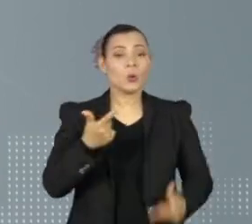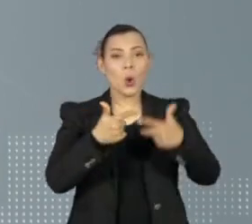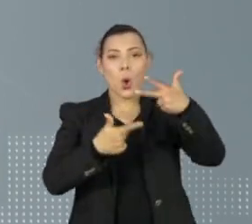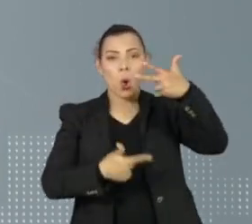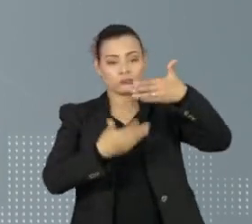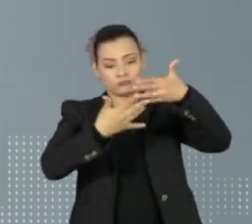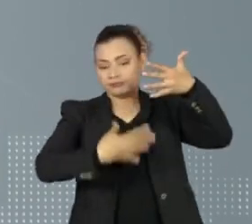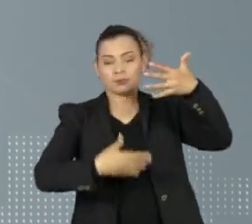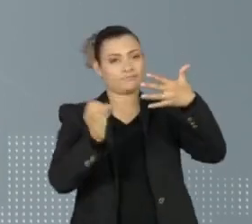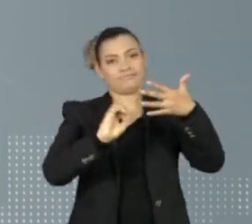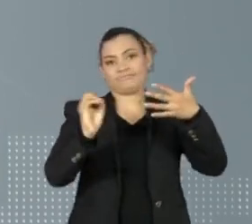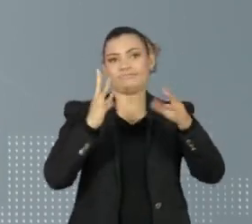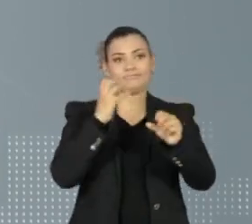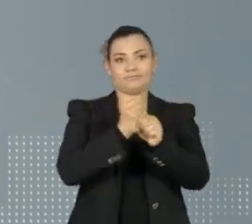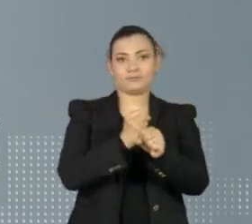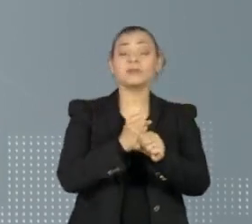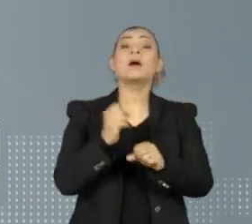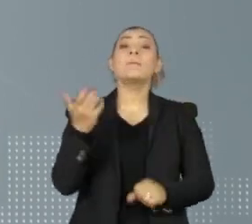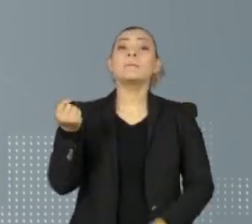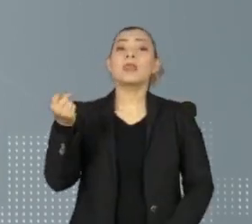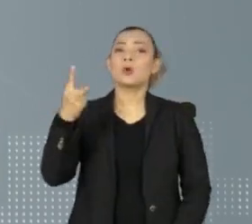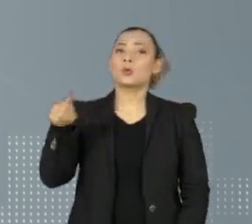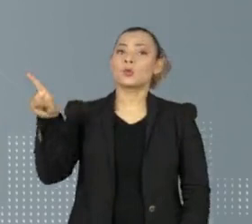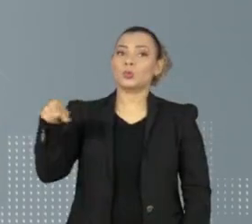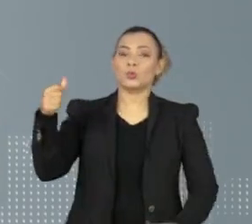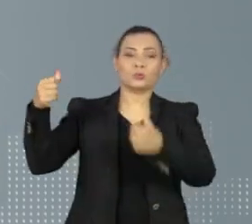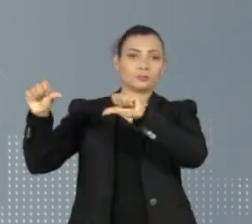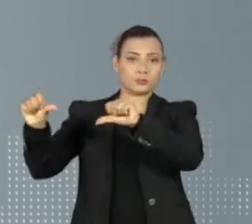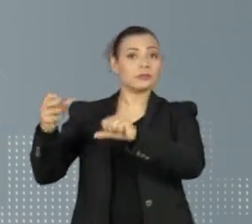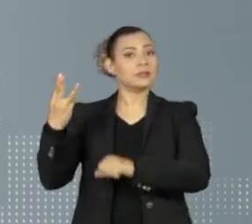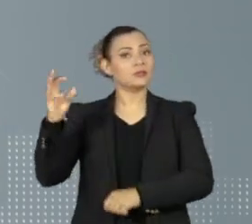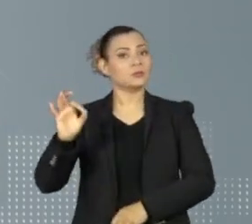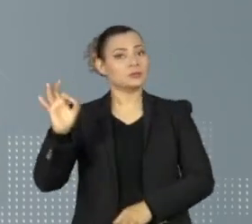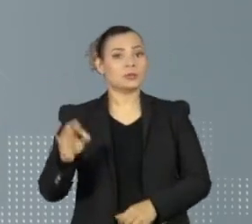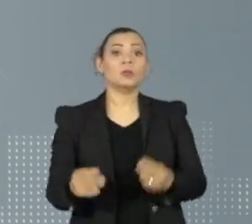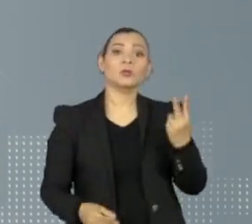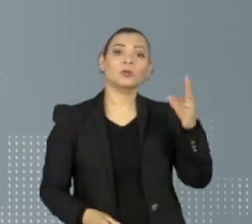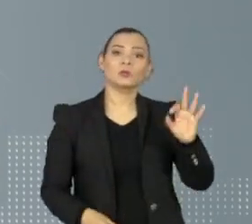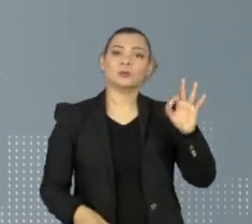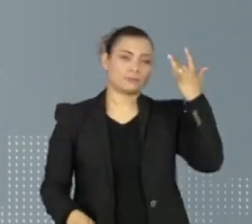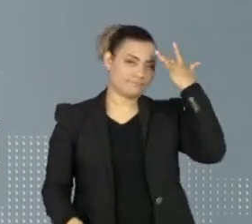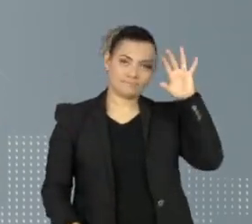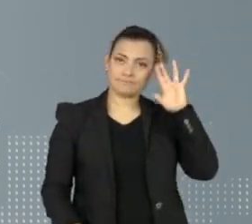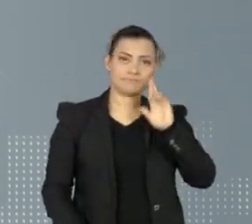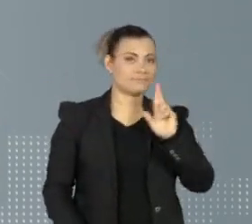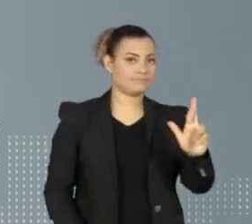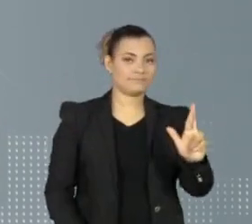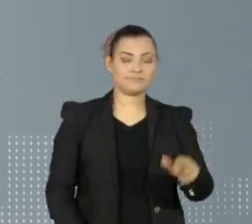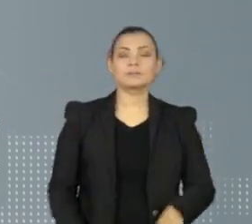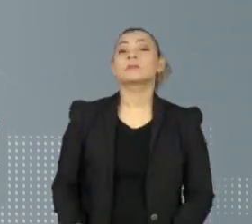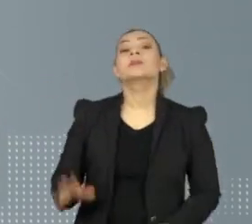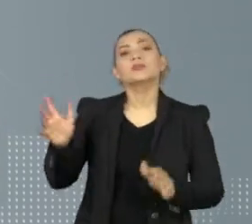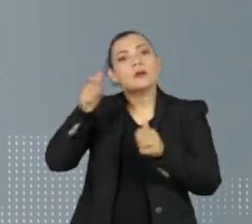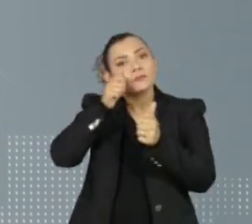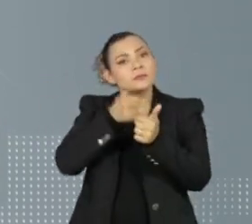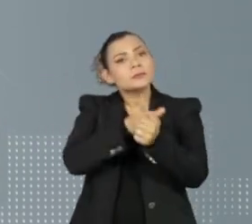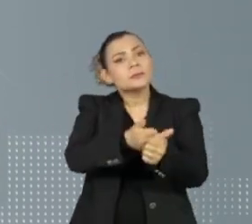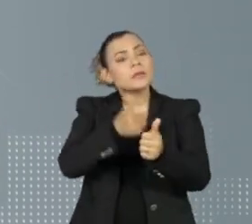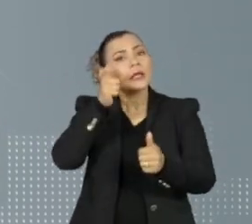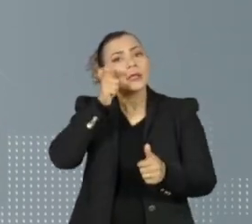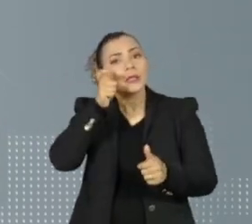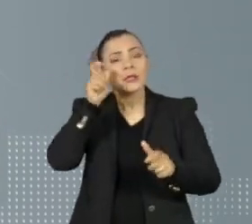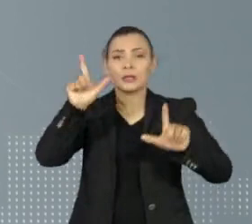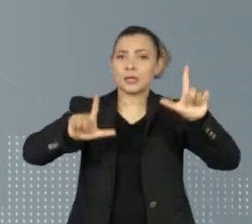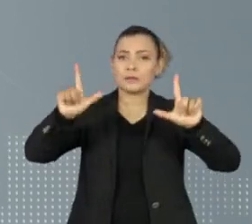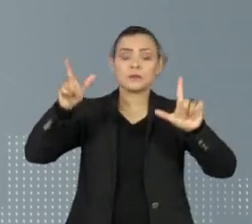brancos e nulos somam três por cento e dois por cento não sabem entre os eleitores que já acompanharam o horário eleitoral no rádio